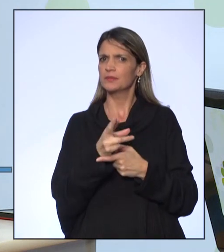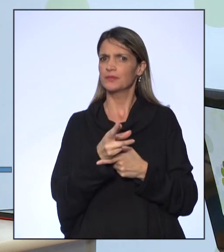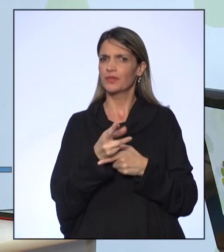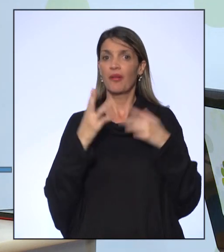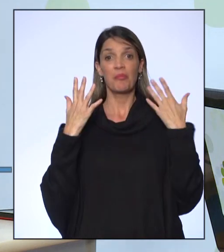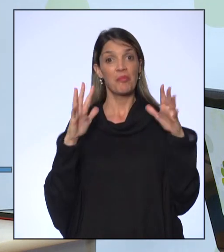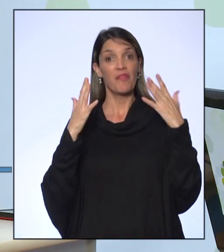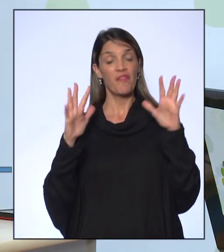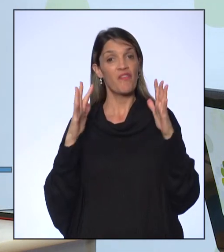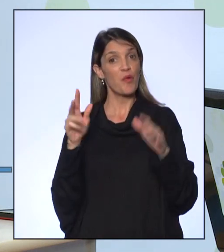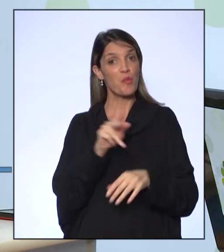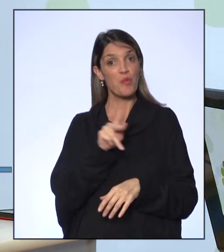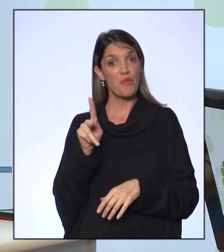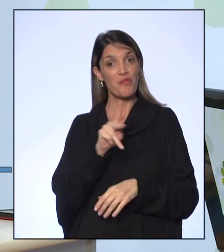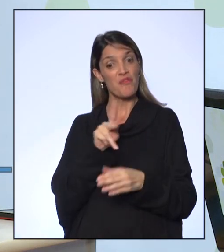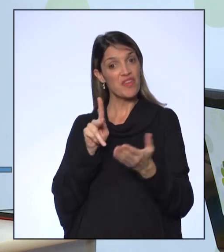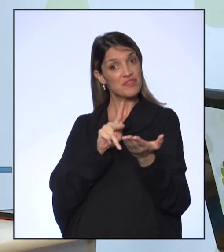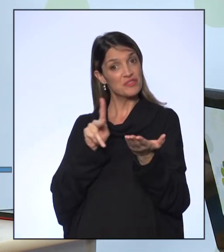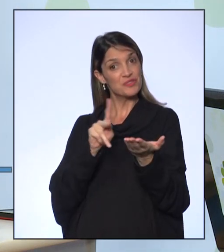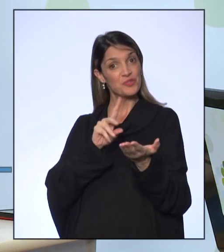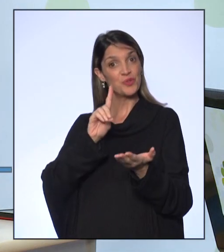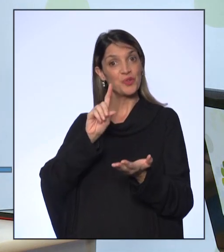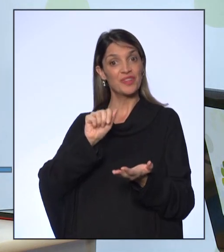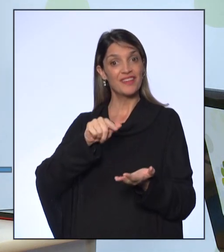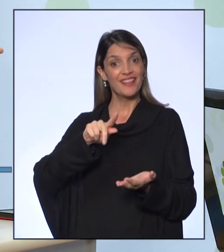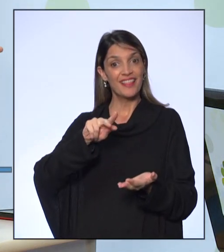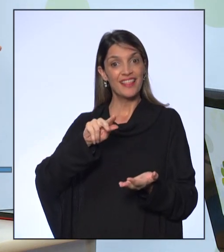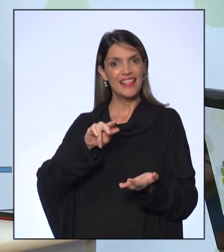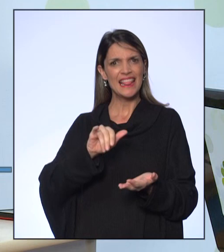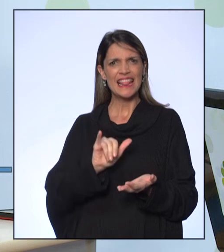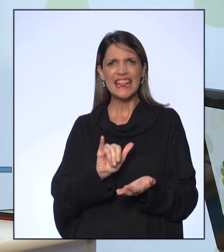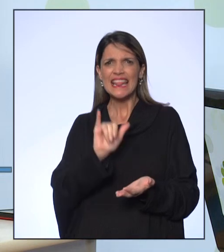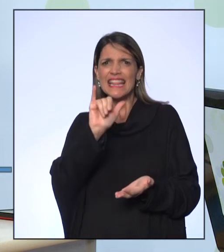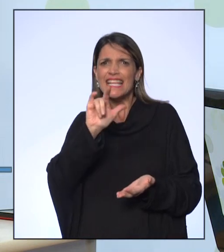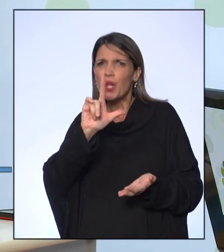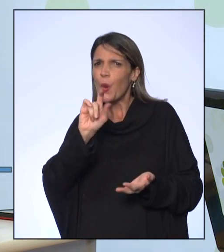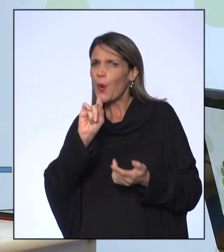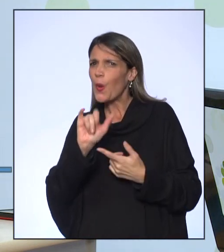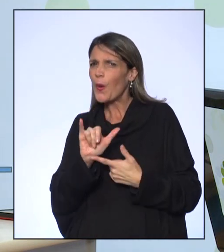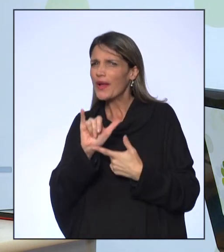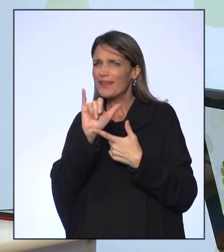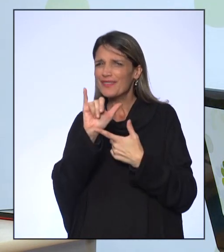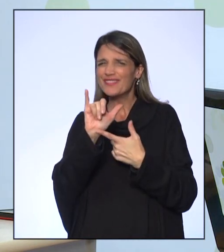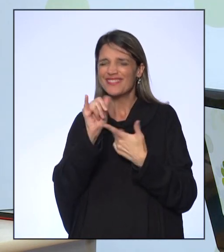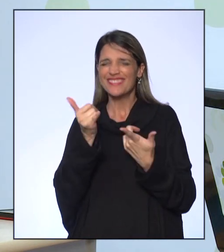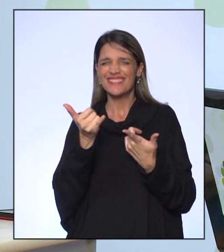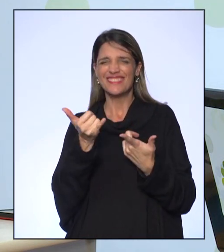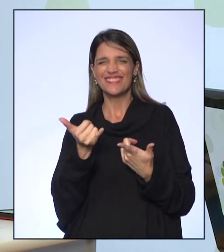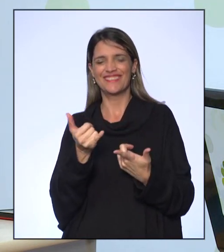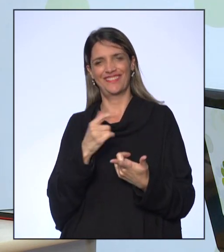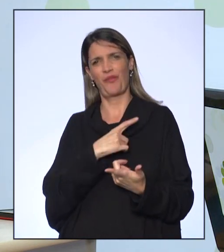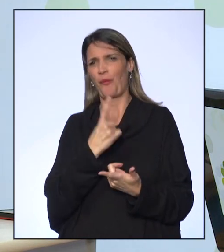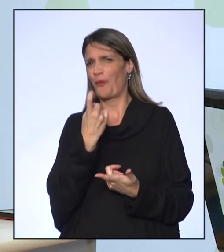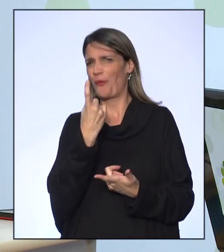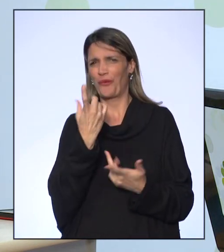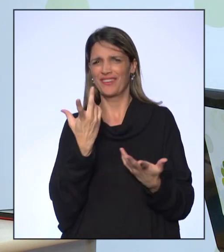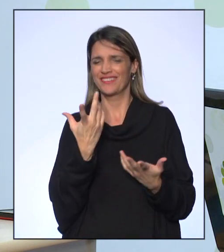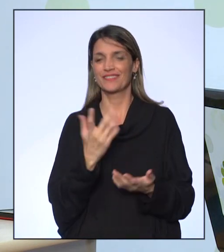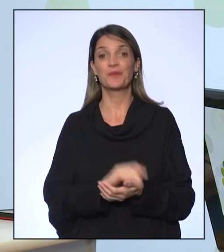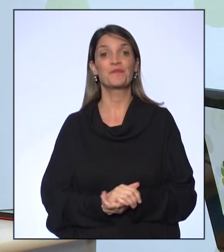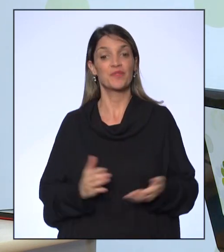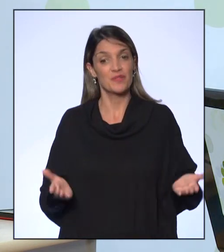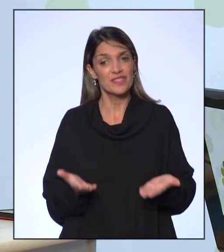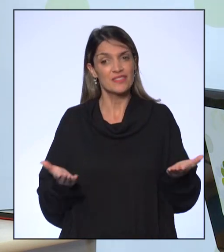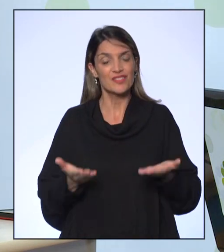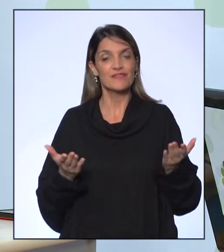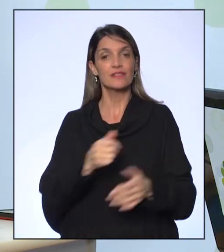parabenizar um professor empenhado, Danilo com Y. Não deve ter muitos Danilos, né? Então, o Danilo está